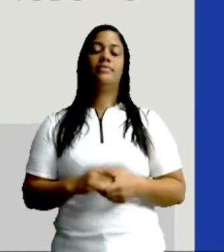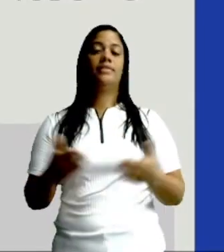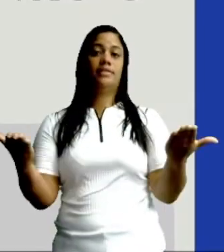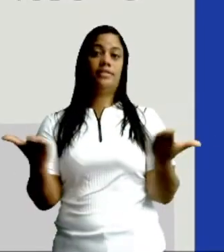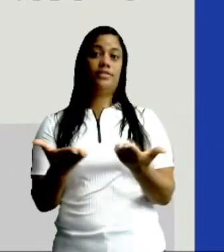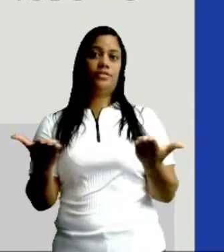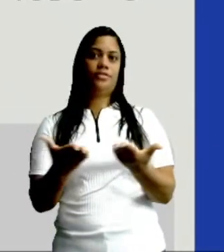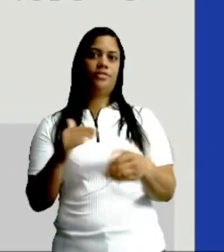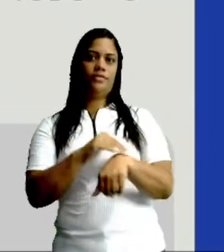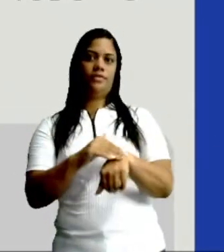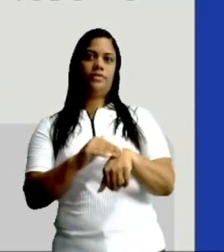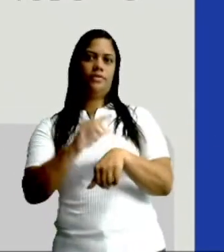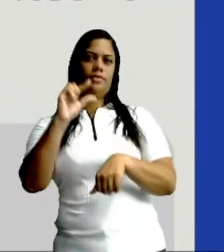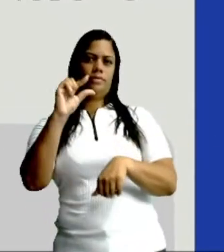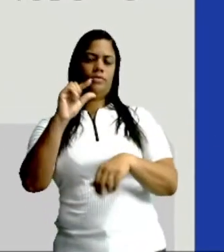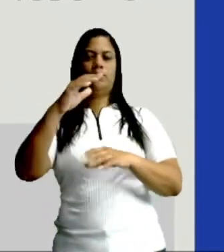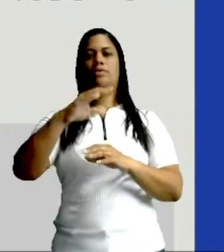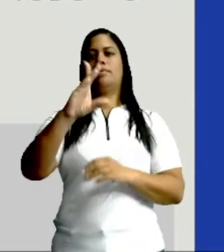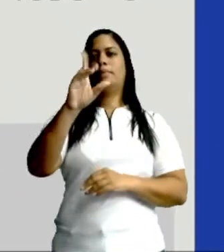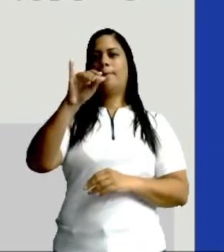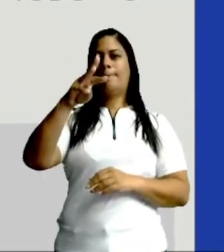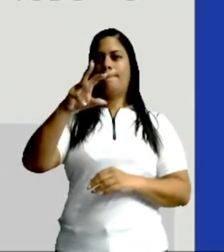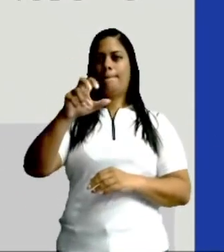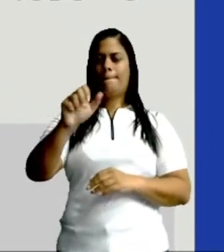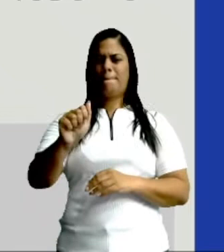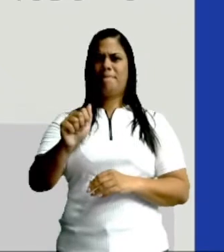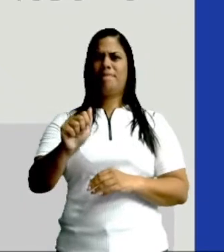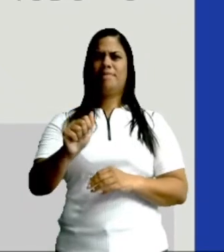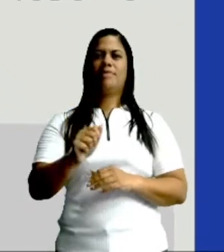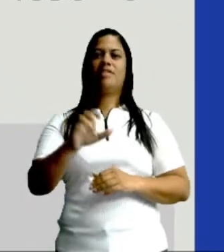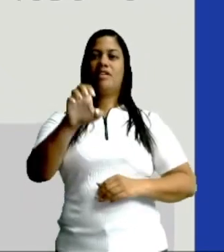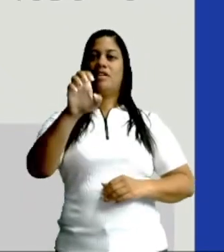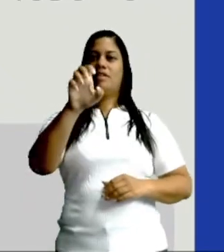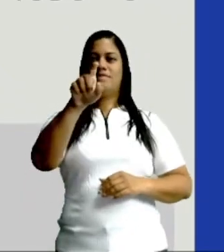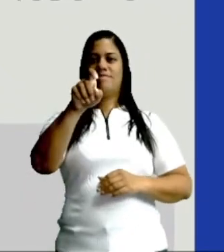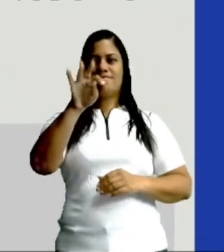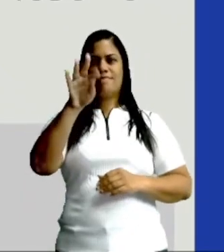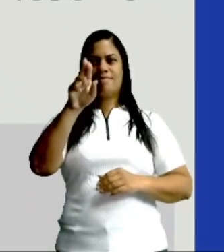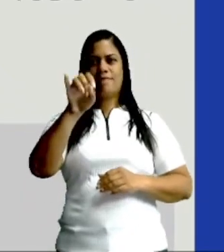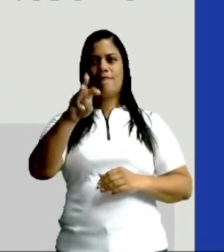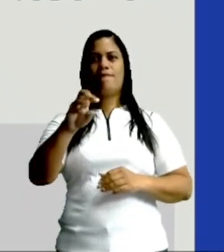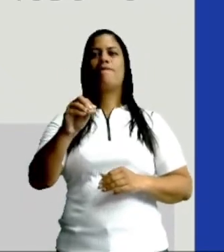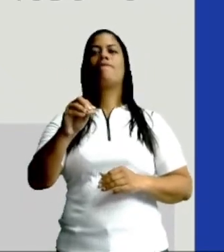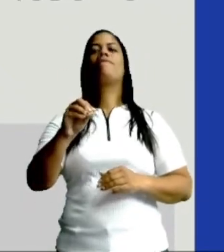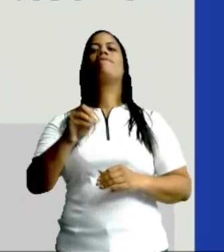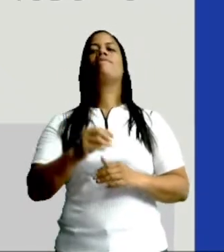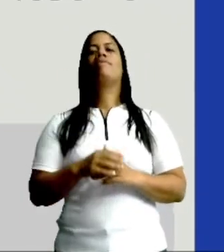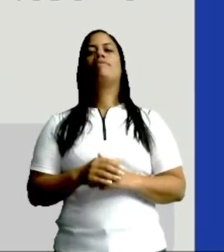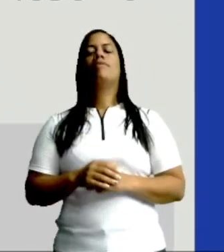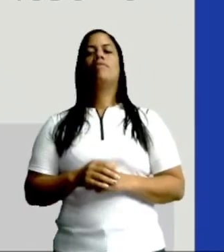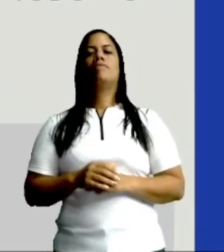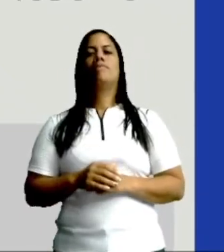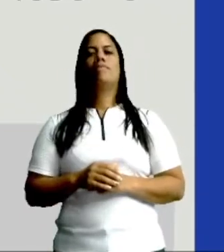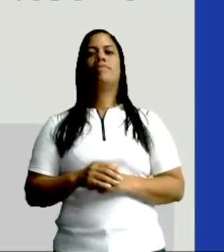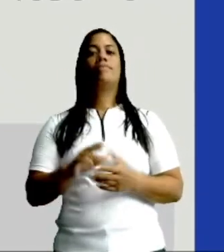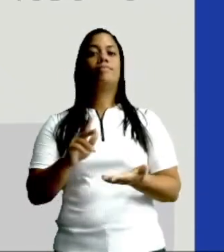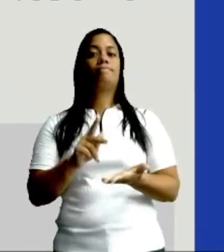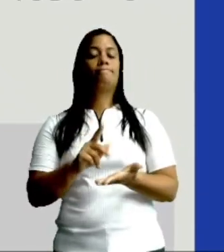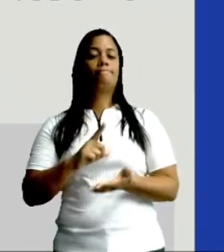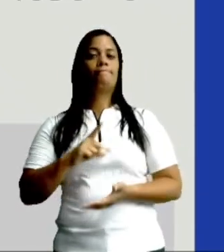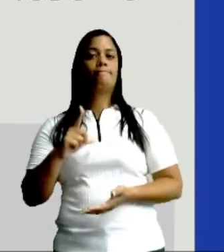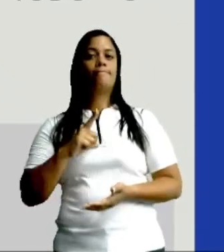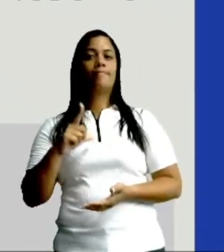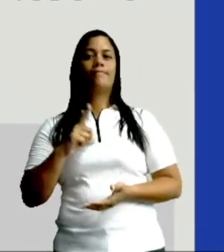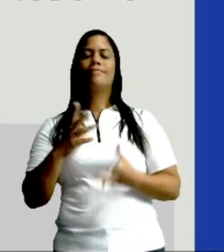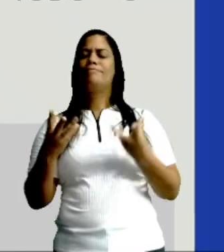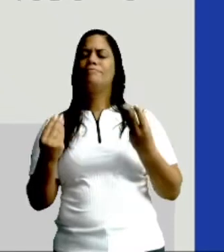Agora a gente vai falar um pouquinho do clima extremo. O que é isso? É aquele clima, minha gente, onde realmente